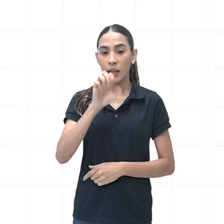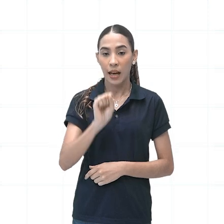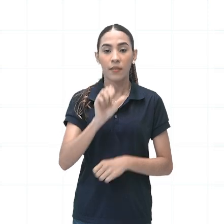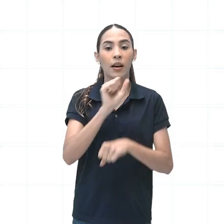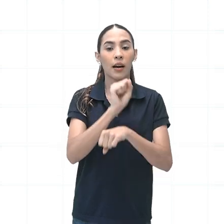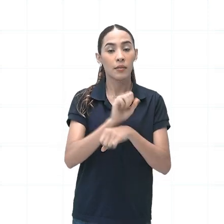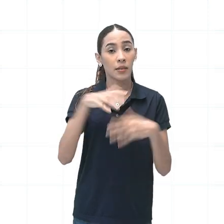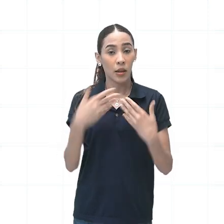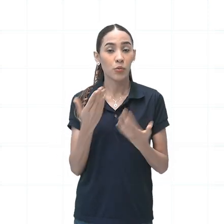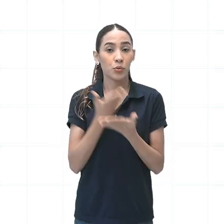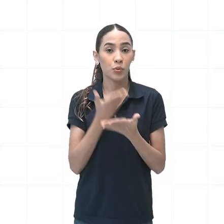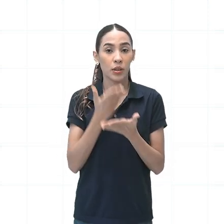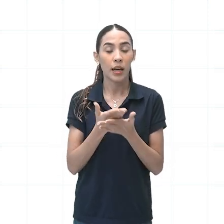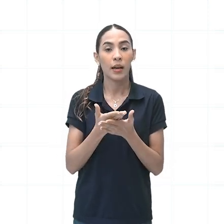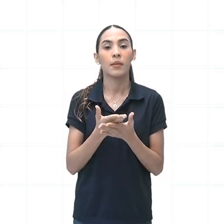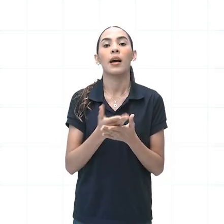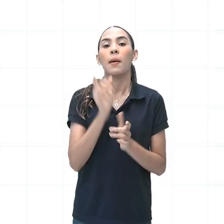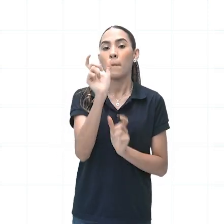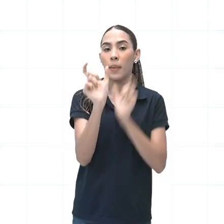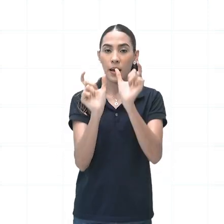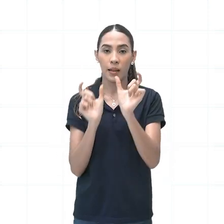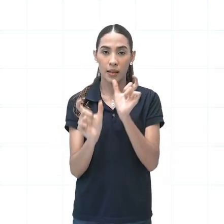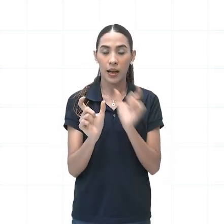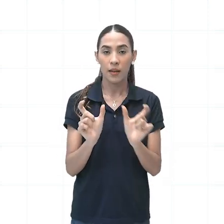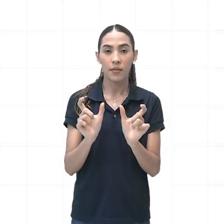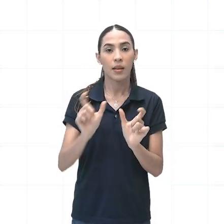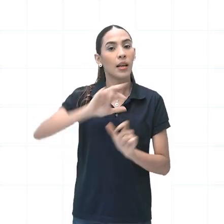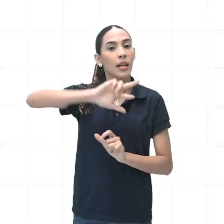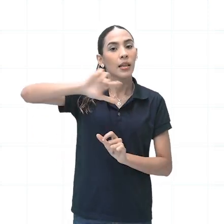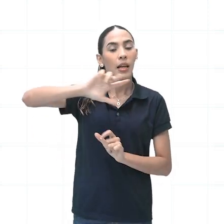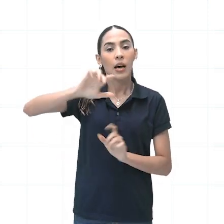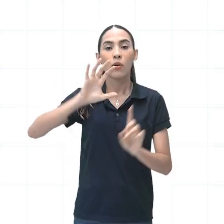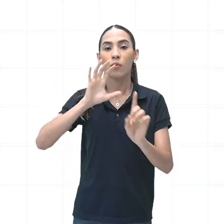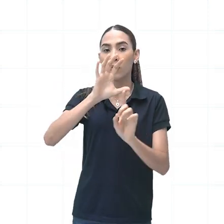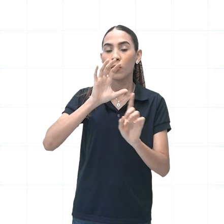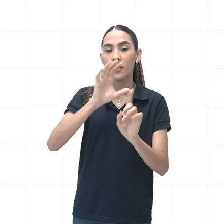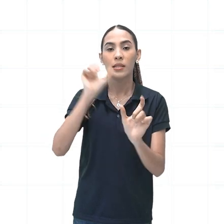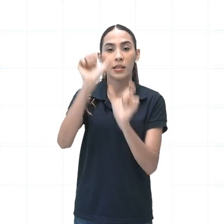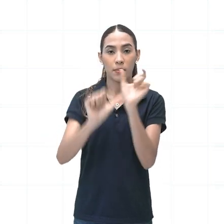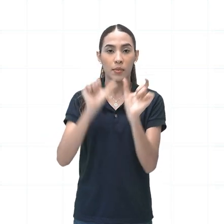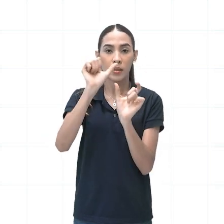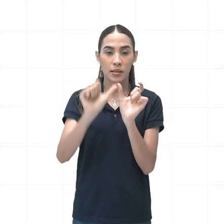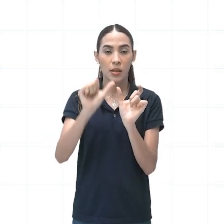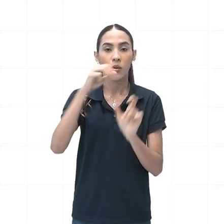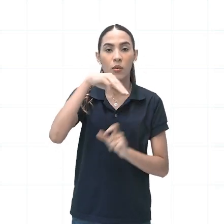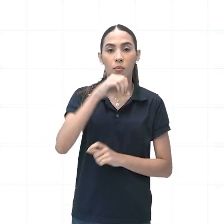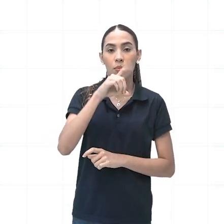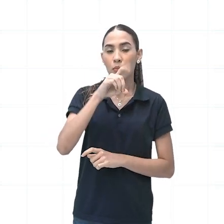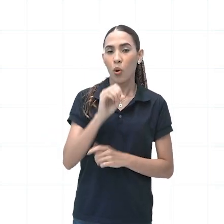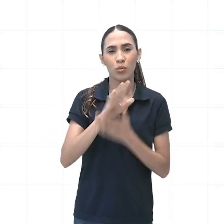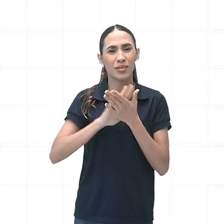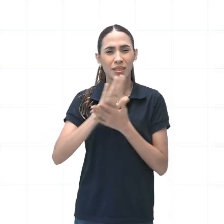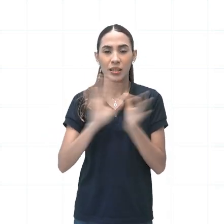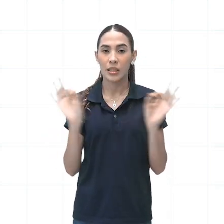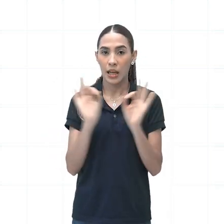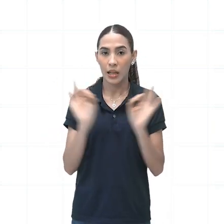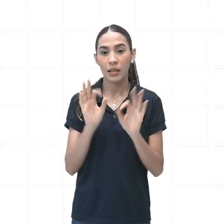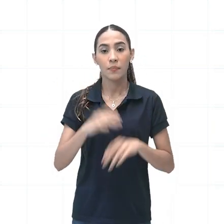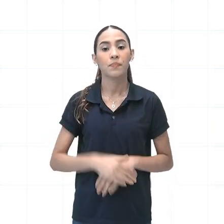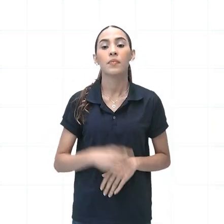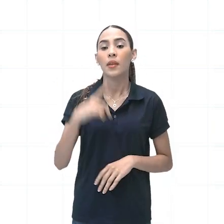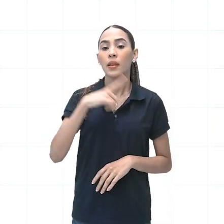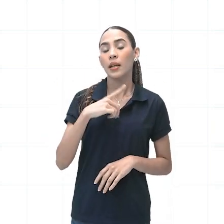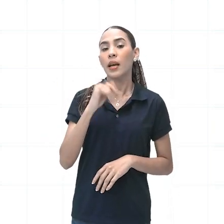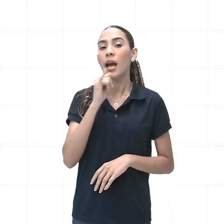invariáveis. Então, vamos estudar aquelas palavras que não sofrem flexão de modo algum, certo? Então, nós